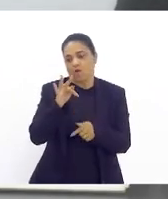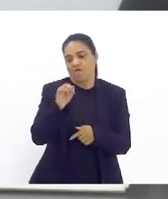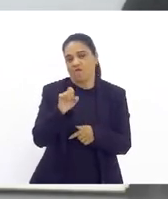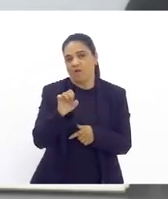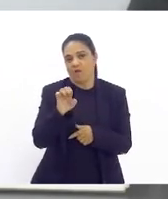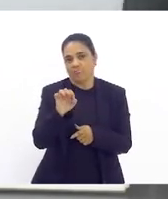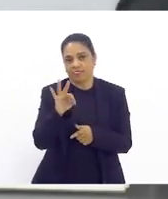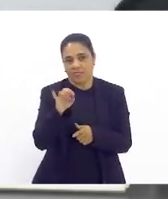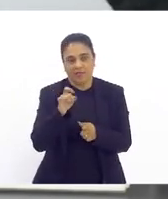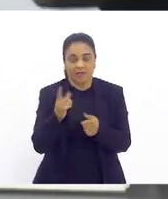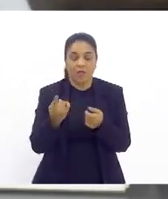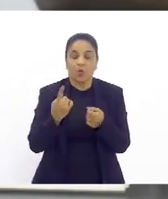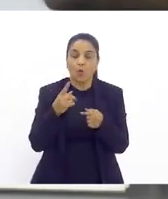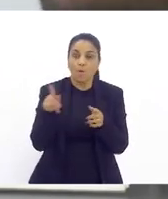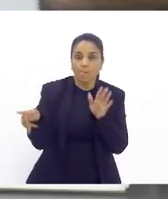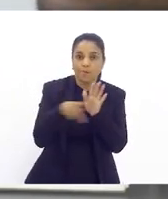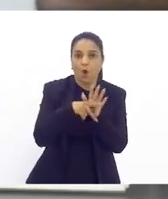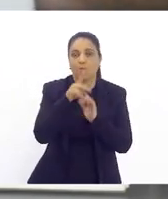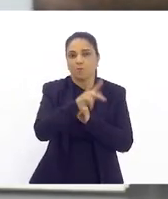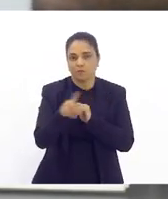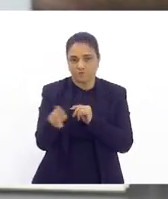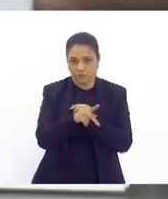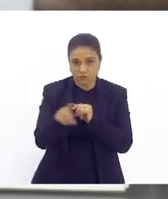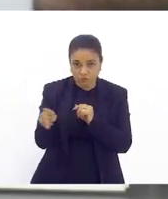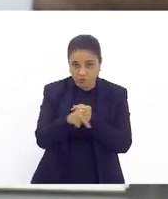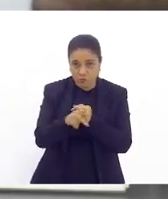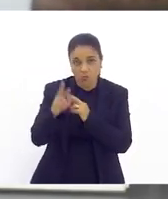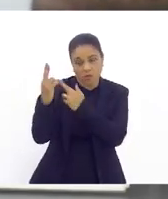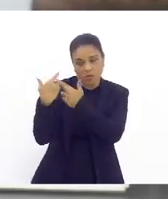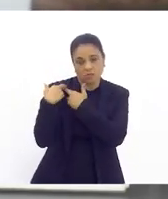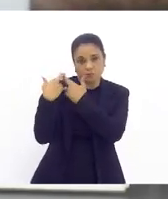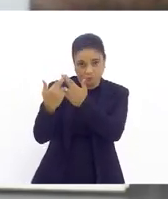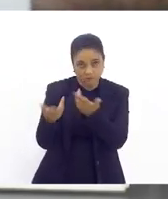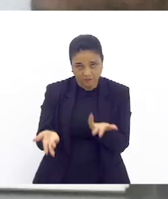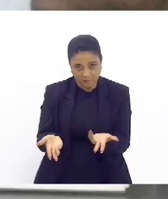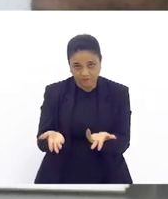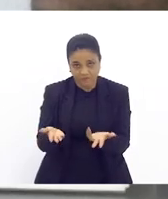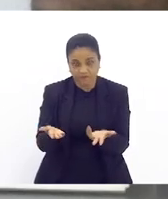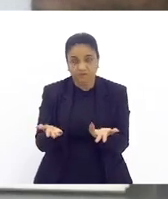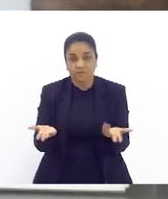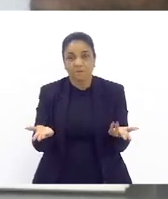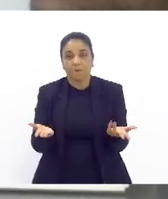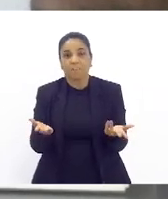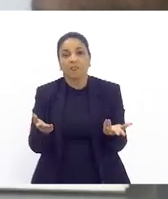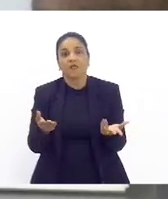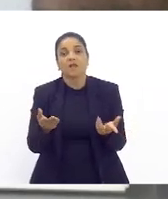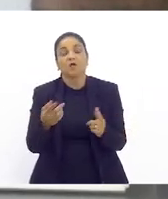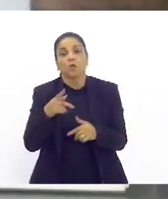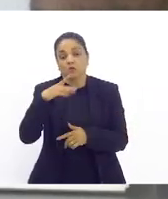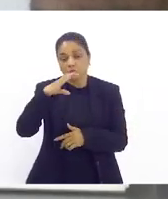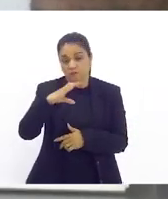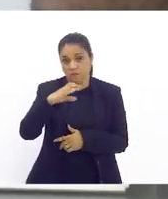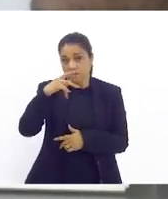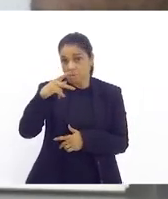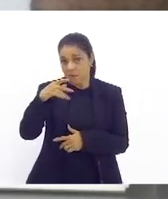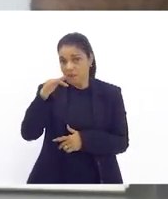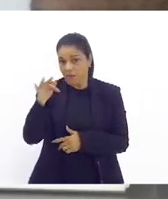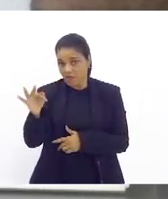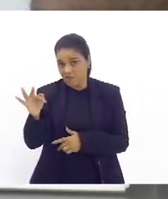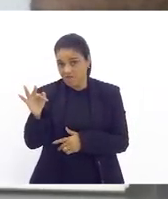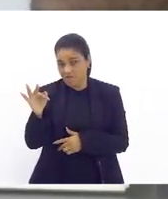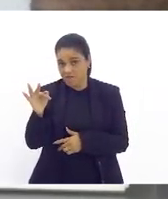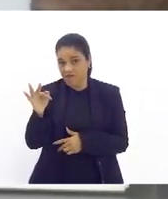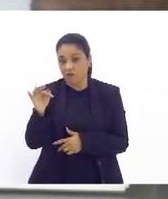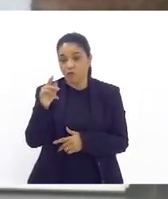o professor quer dizer o professor que fica responsável inclusive é por cpf dele que é feito